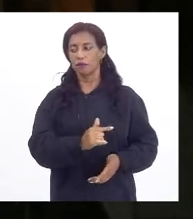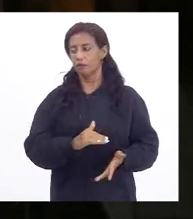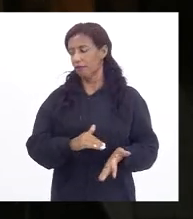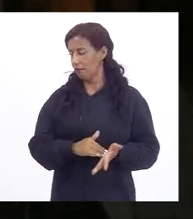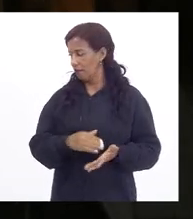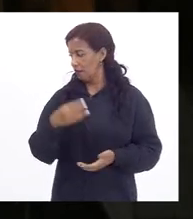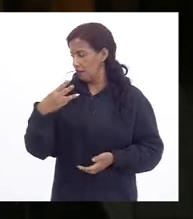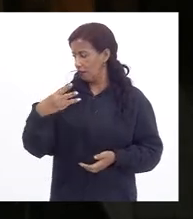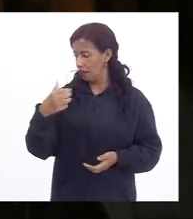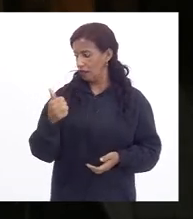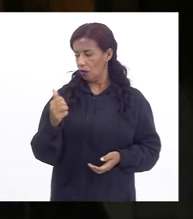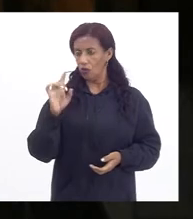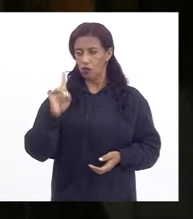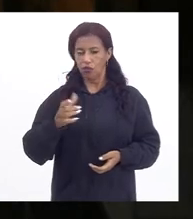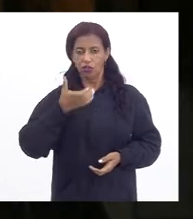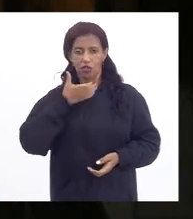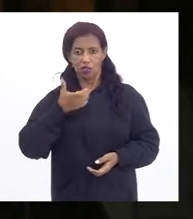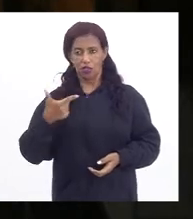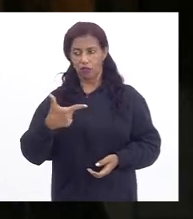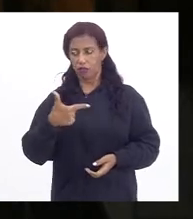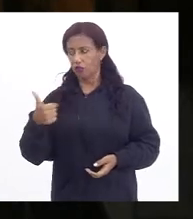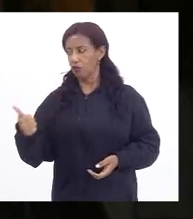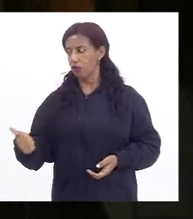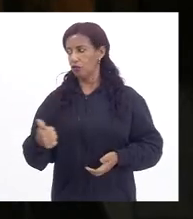a 31 de dezembro de 21,